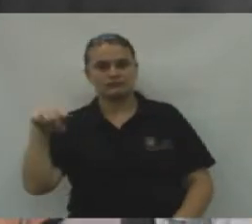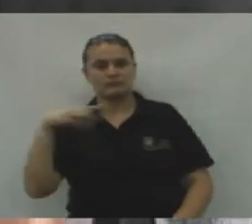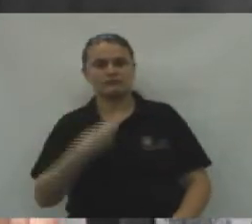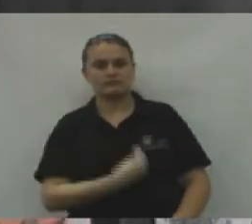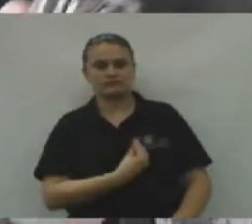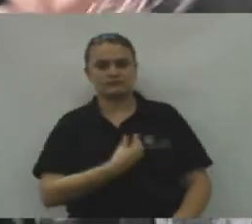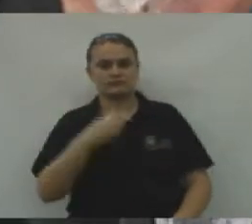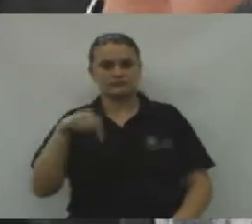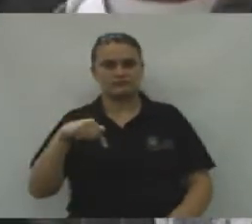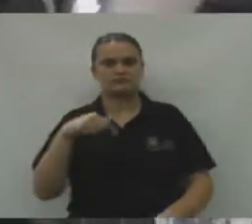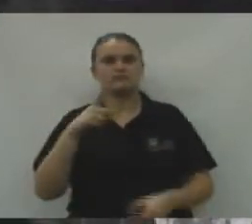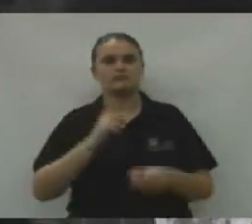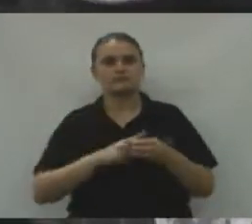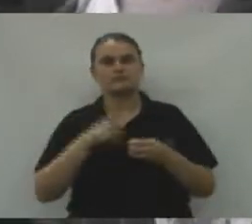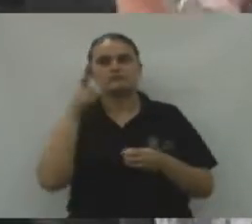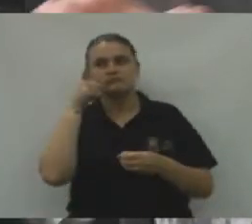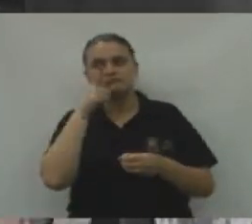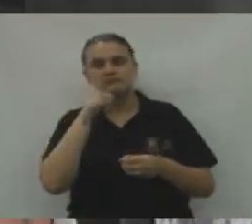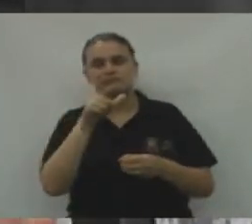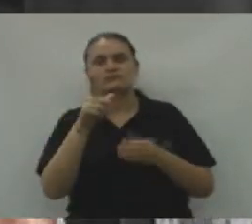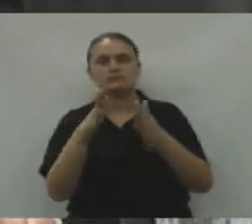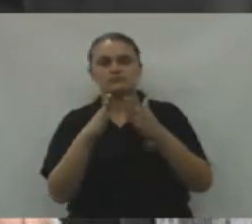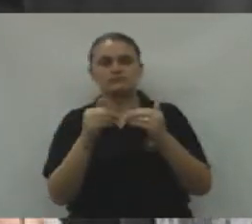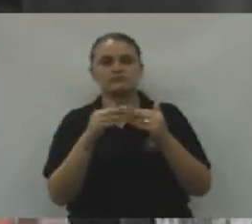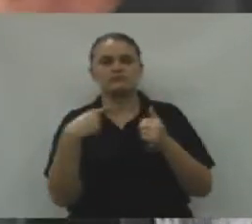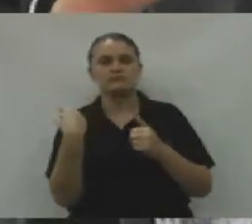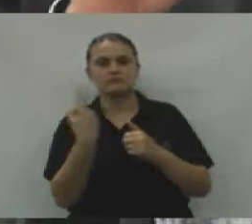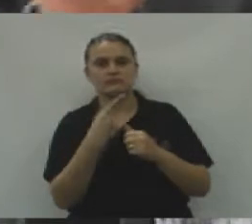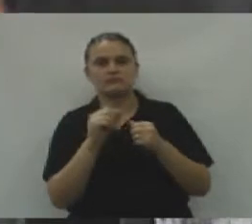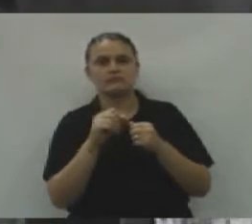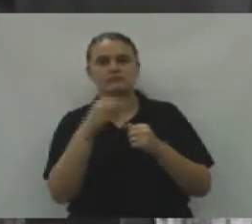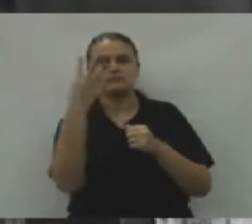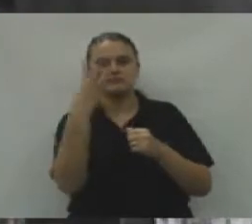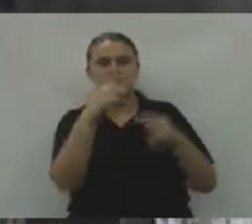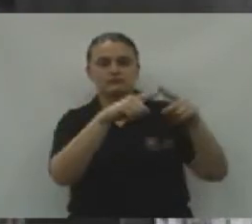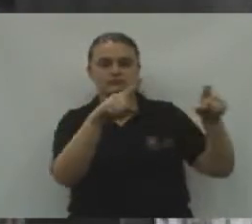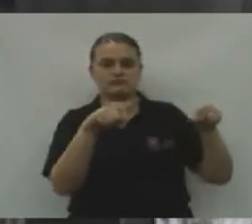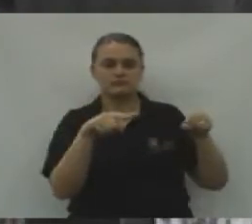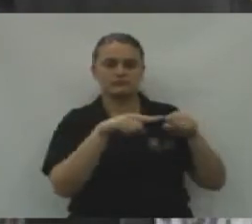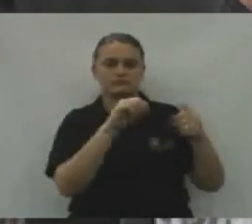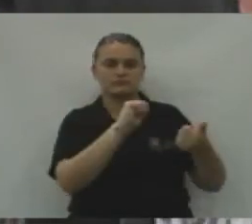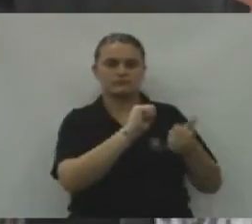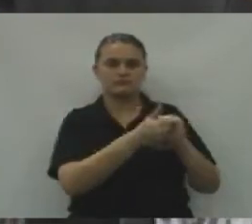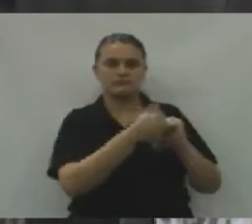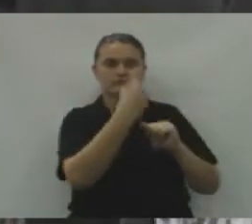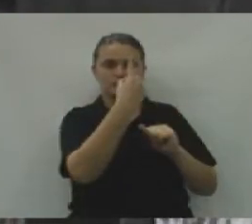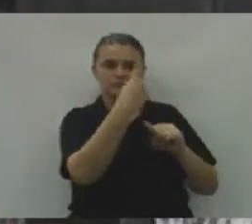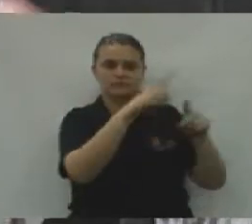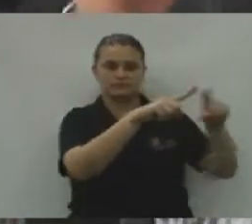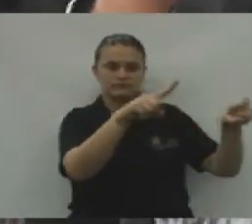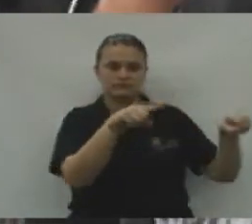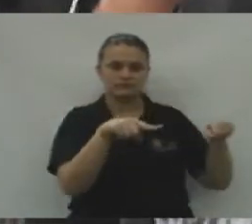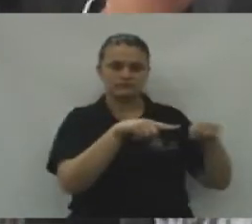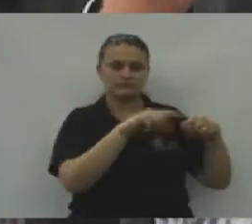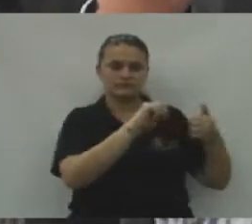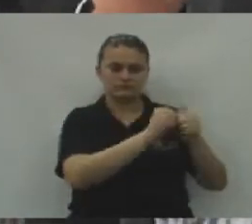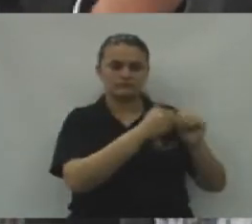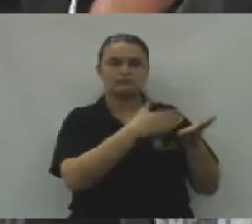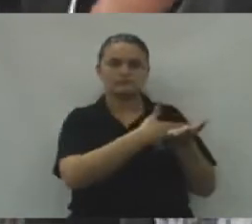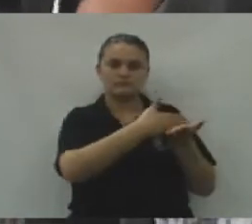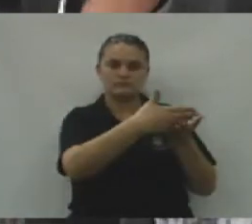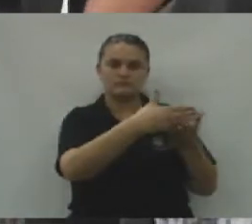aqui, conseguiu, através do pedido que a gente fez, 3 mini arenas, a qual uma está sendo instalada